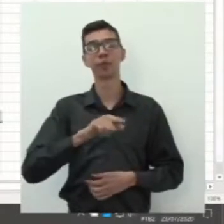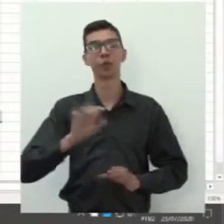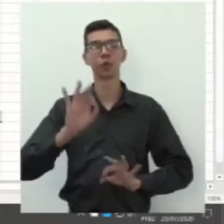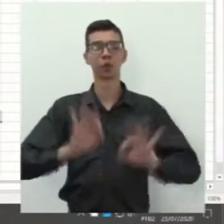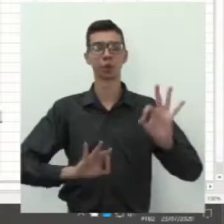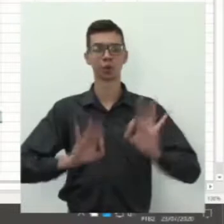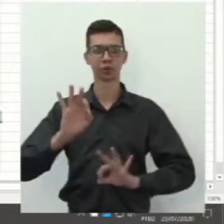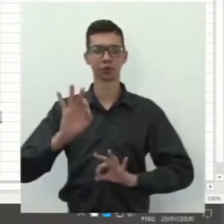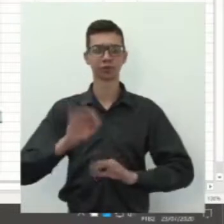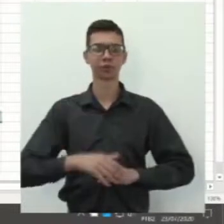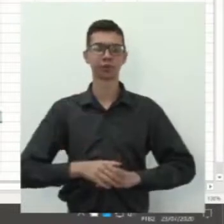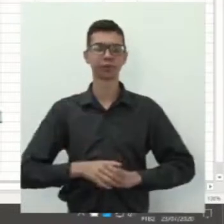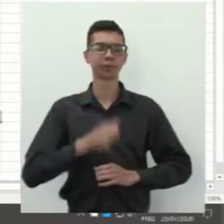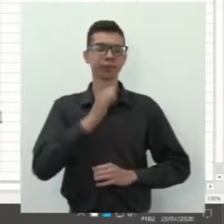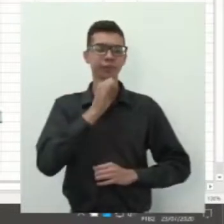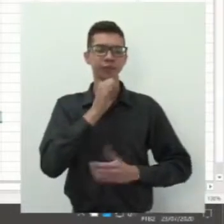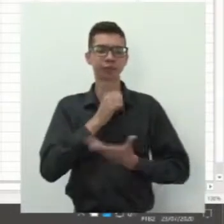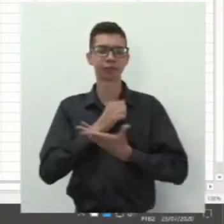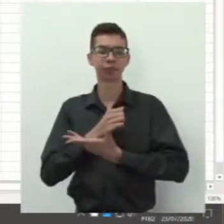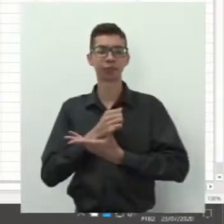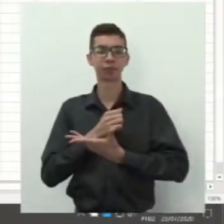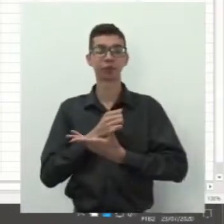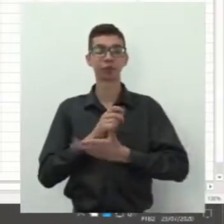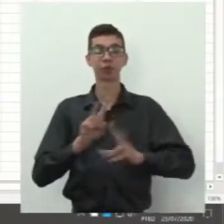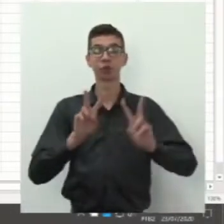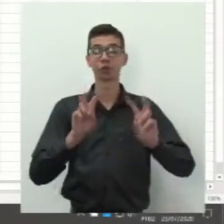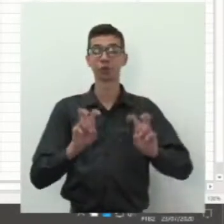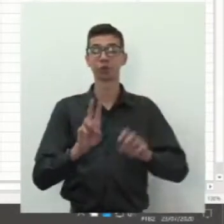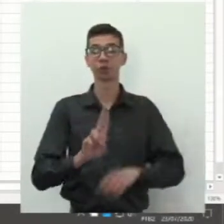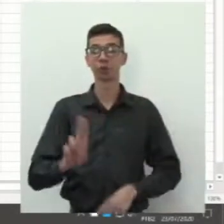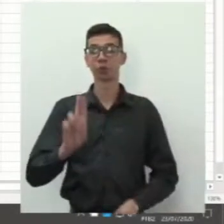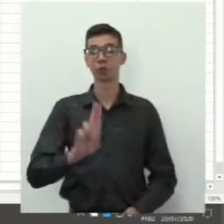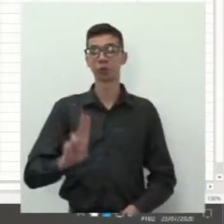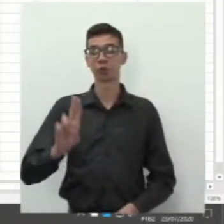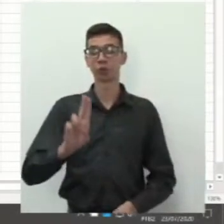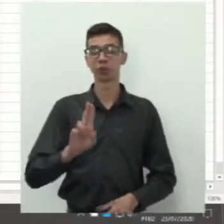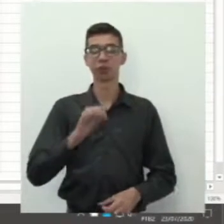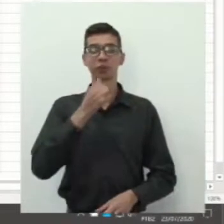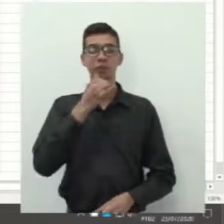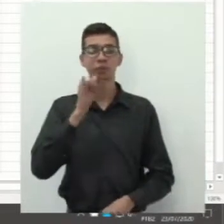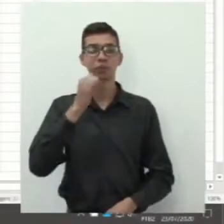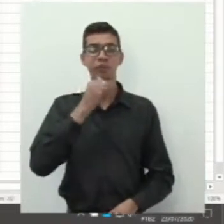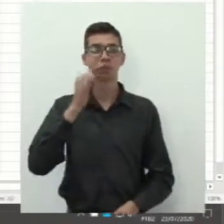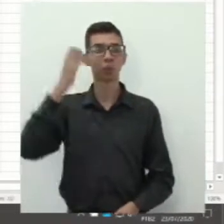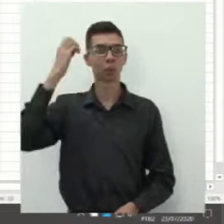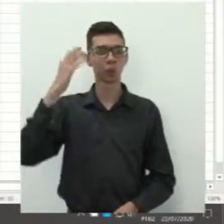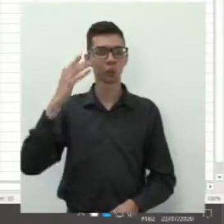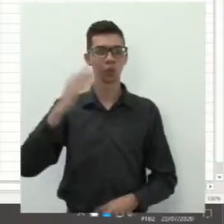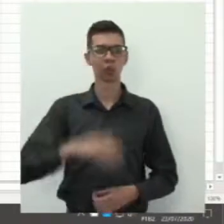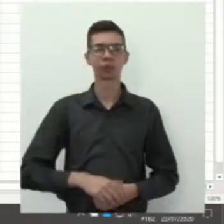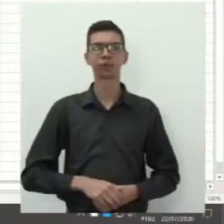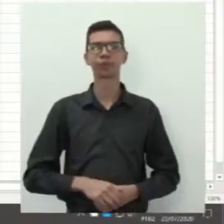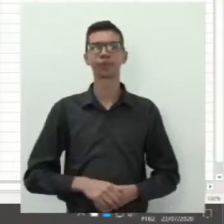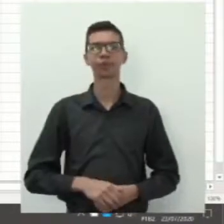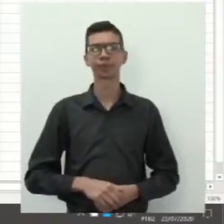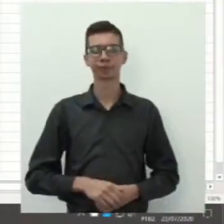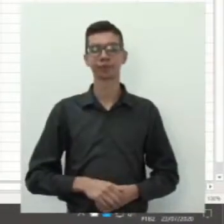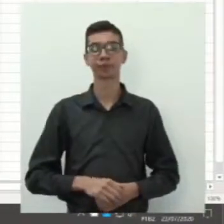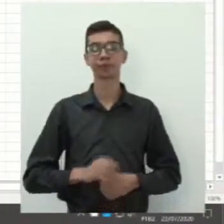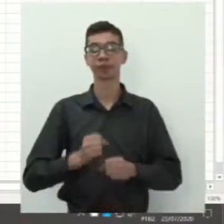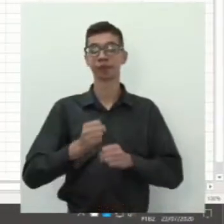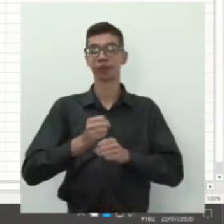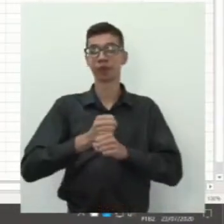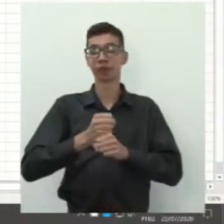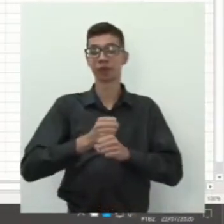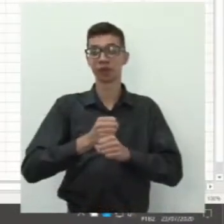um dado aqui, por exemplo, de consumo de luz, desde 2000 até 2015, consumo de luz mensal, por exemplo. Tem um